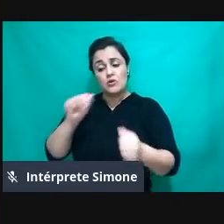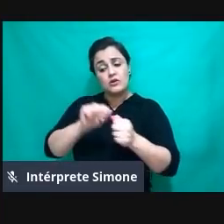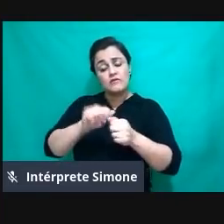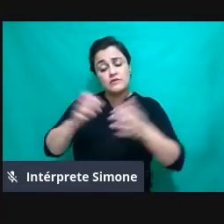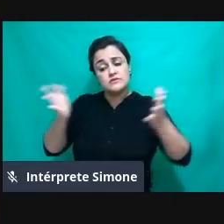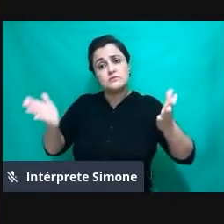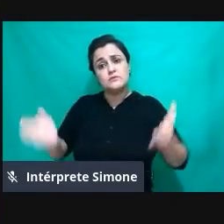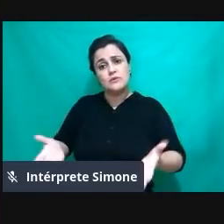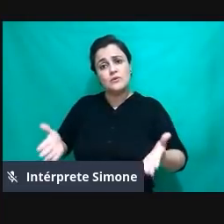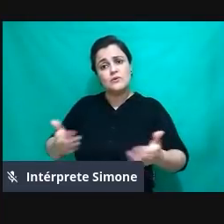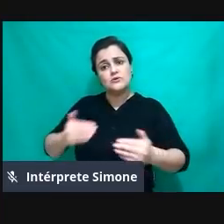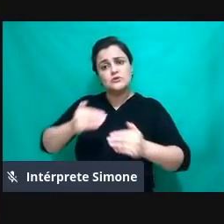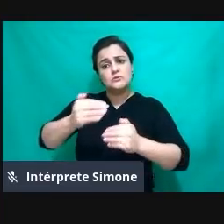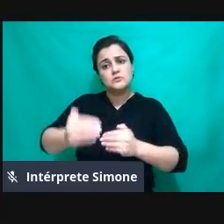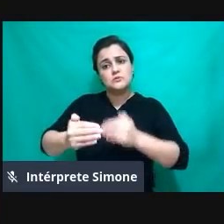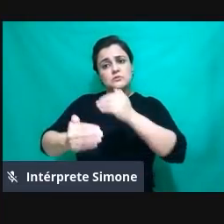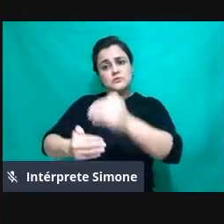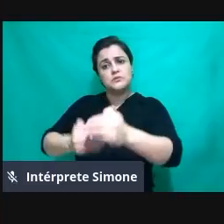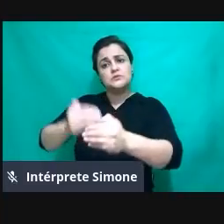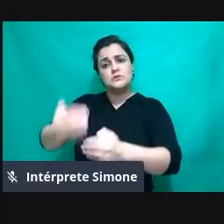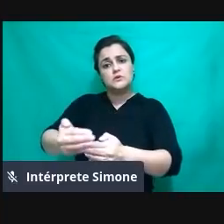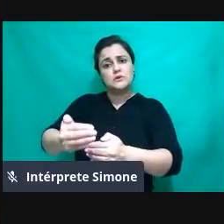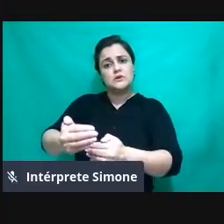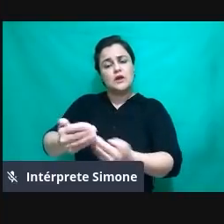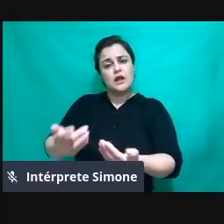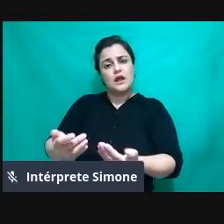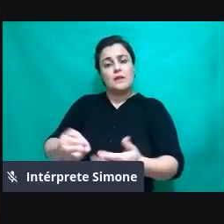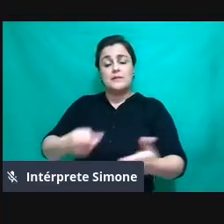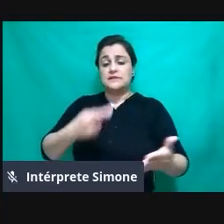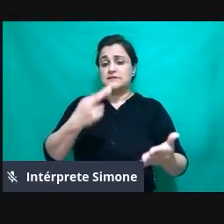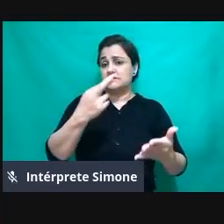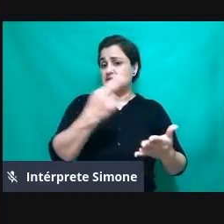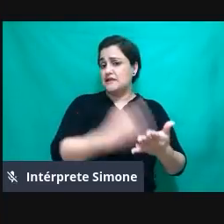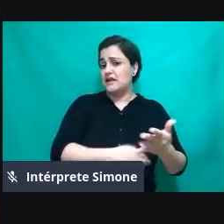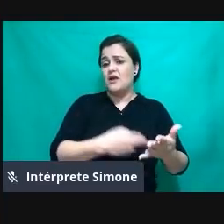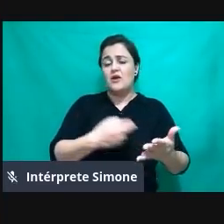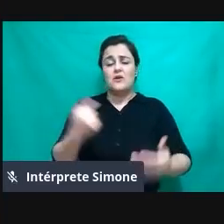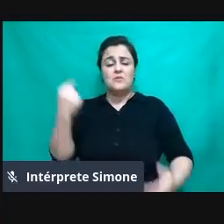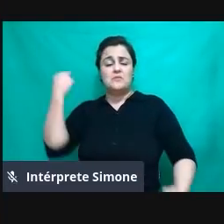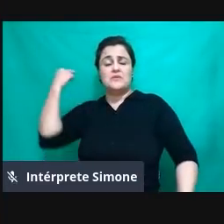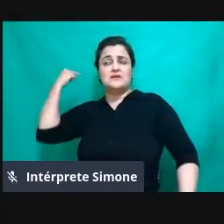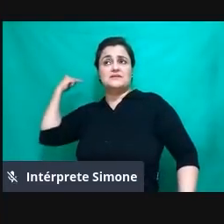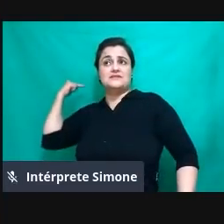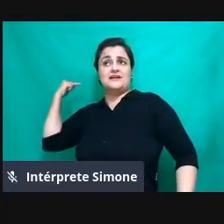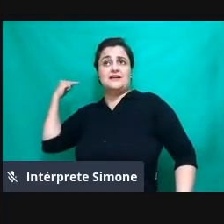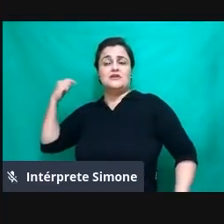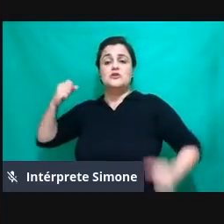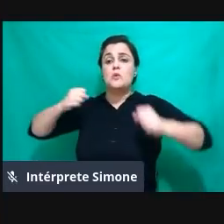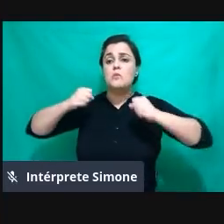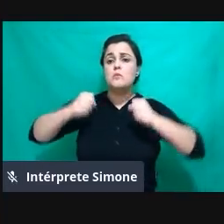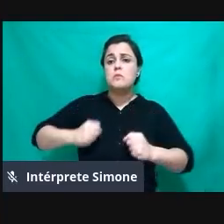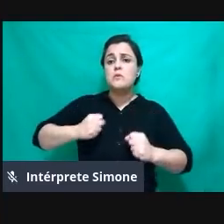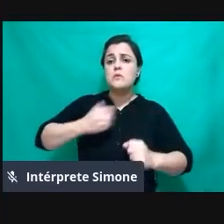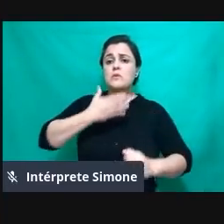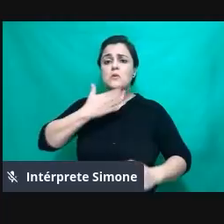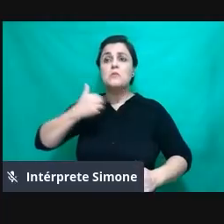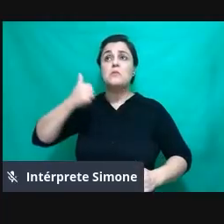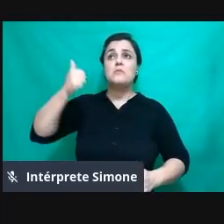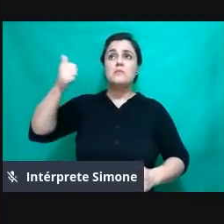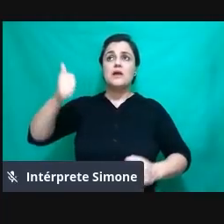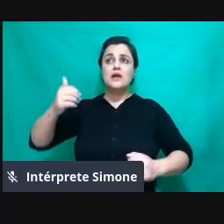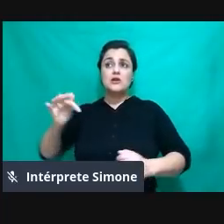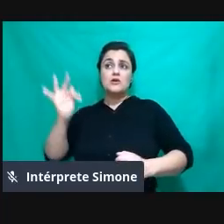eu aprendi que alguns erros do passado eu vou melhorar no presente para ter um futuro melhor, né?